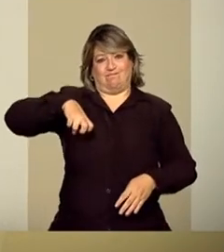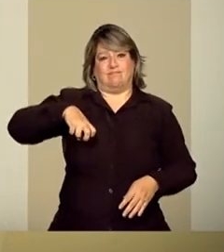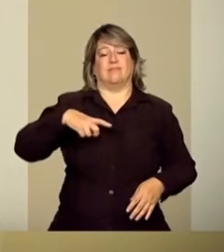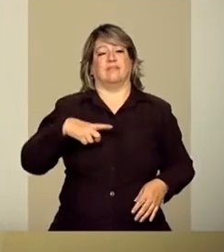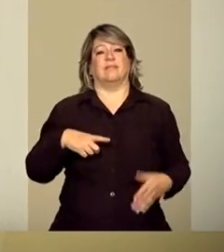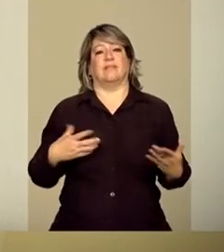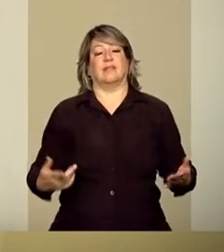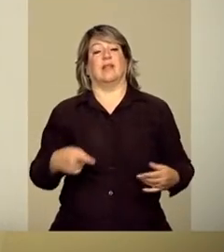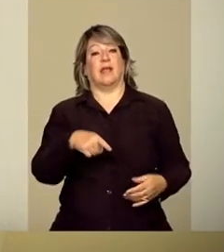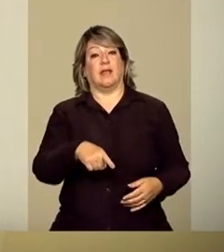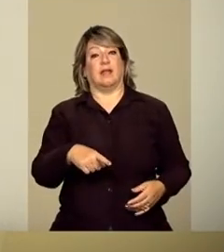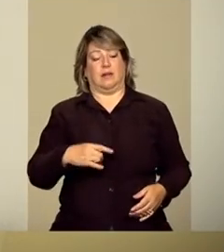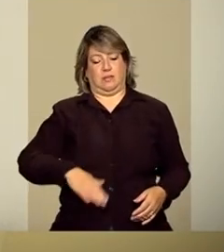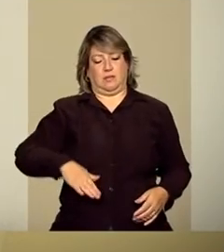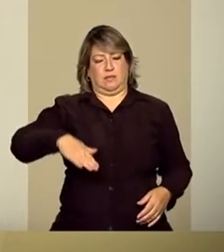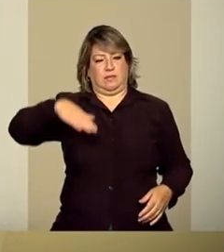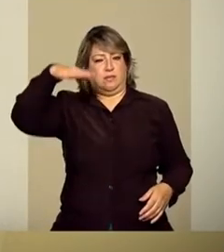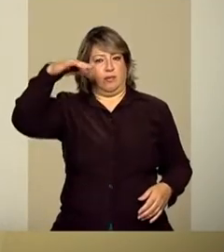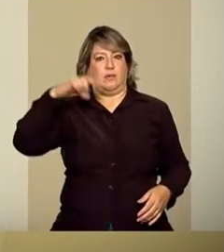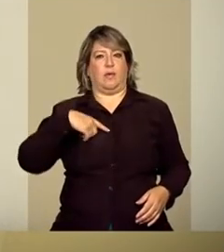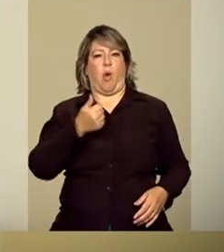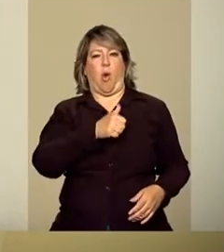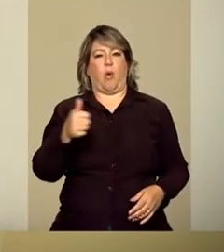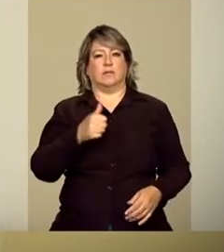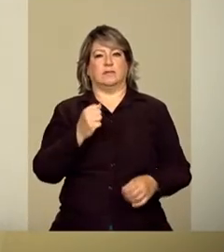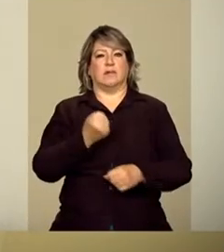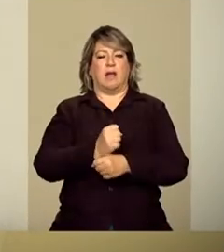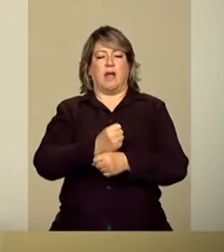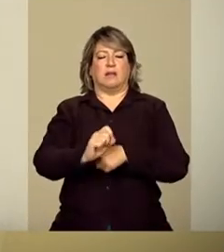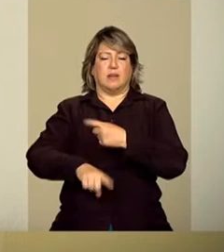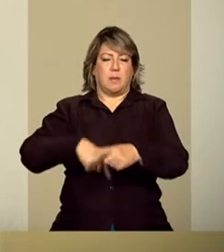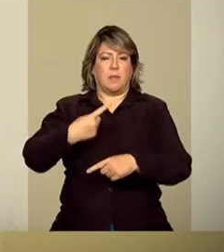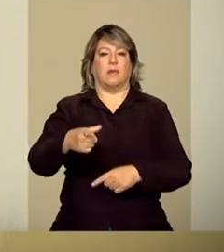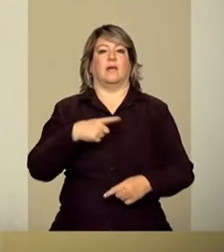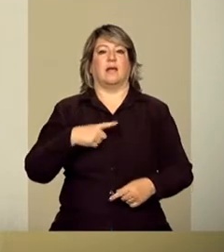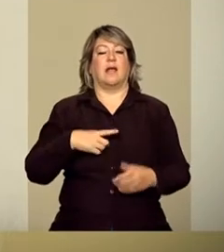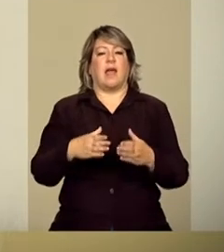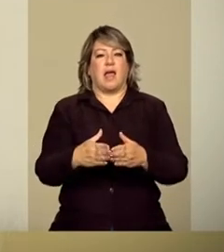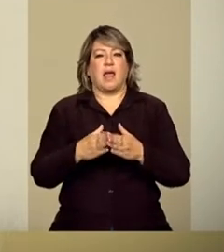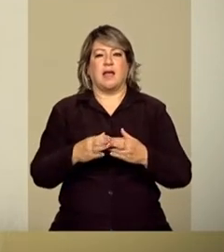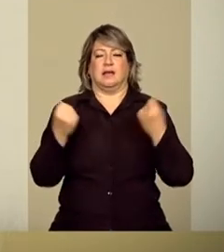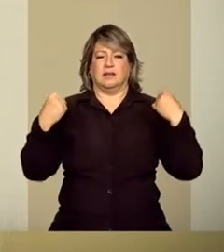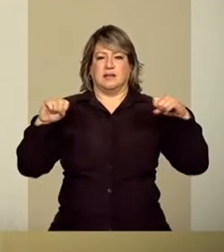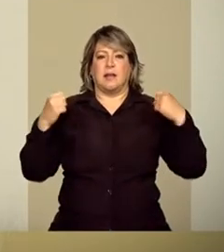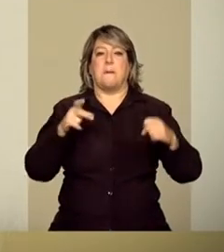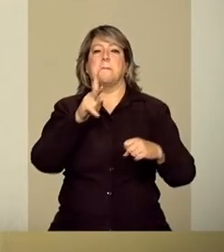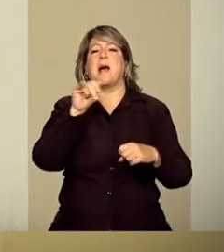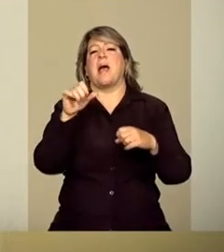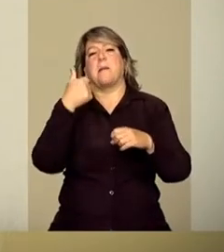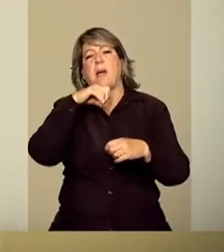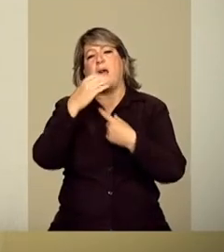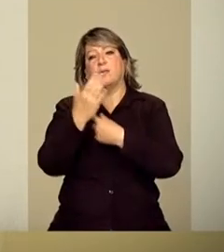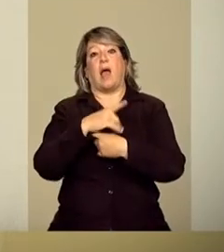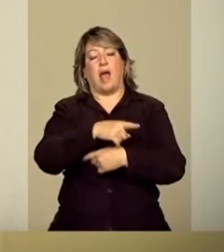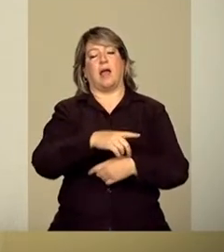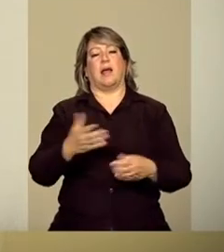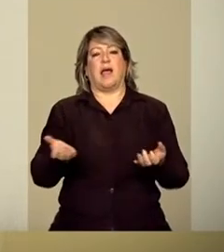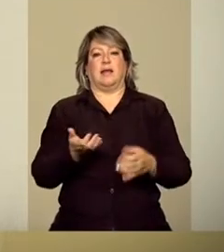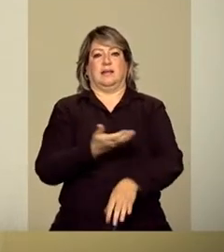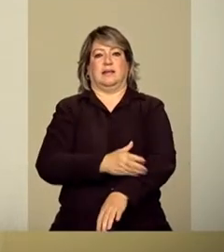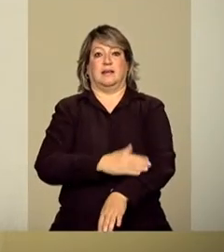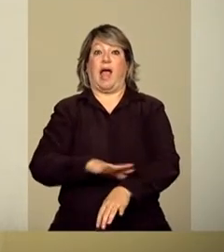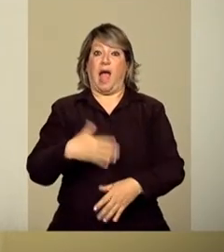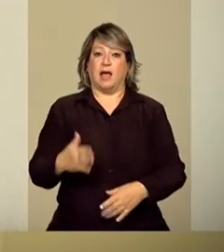decidiu seguir o exemplo do nosso querido Robson Caetano e pediu aos pais para praticar o atletismo. Desde